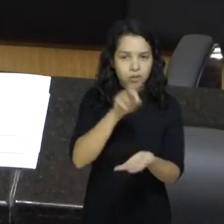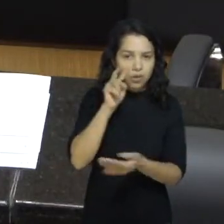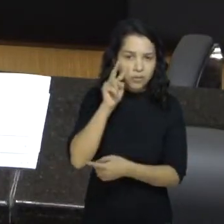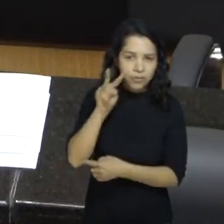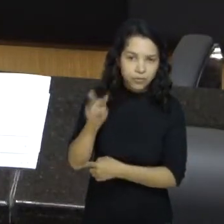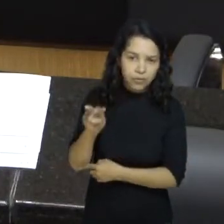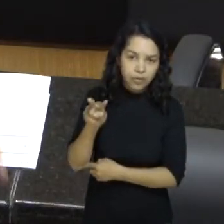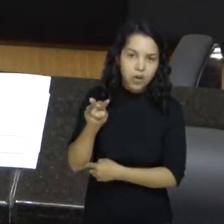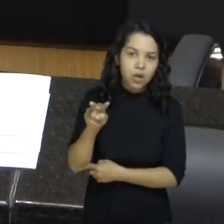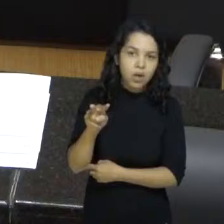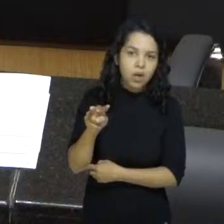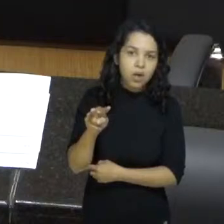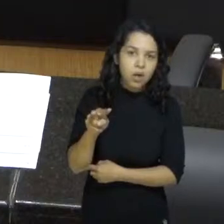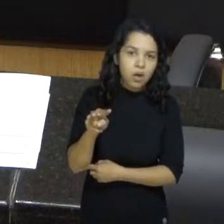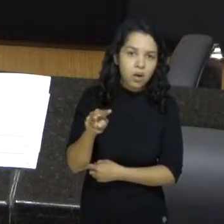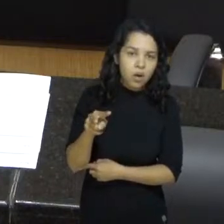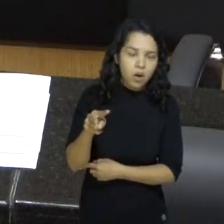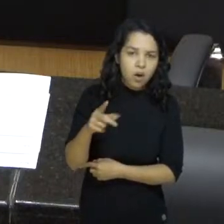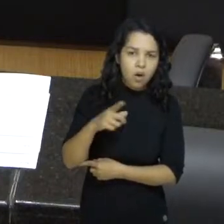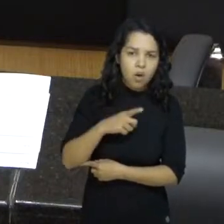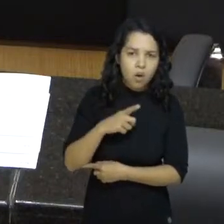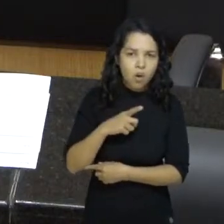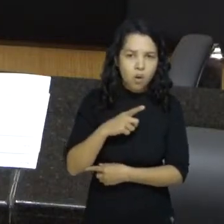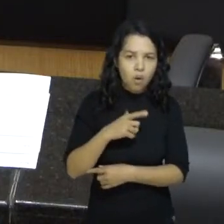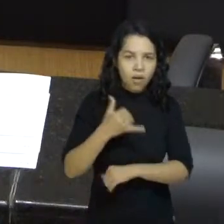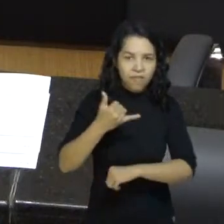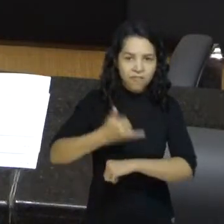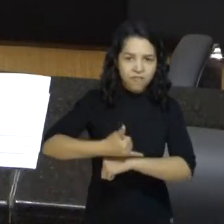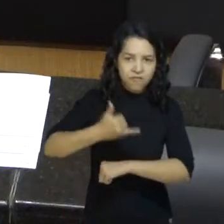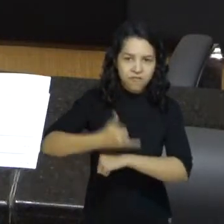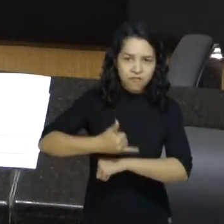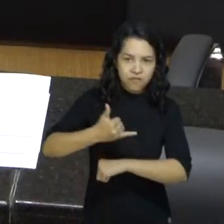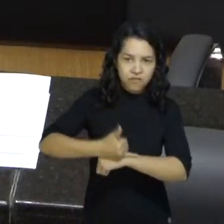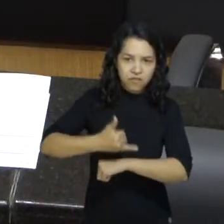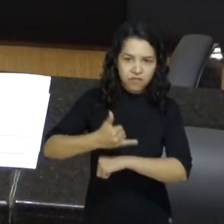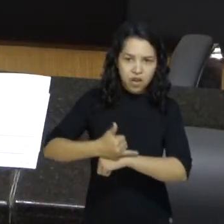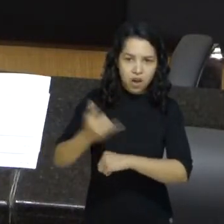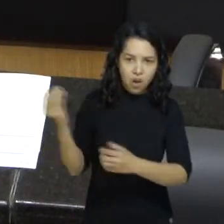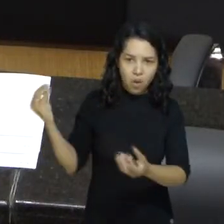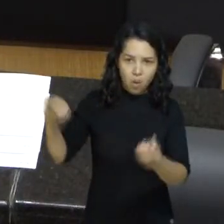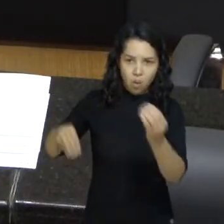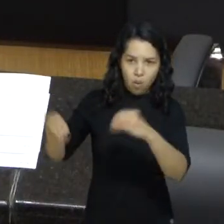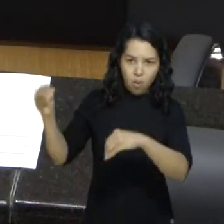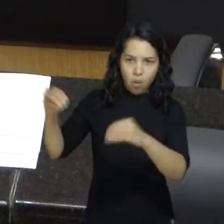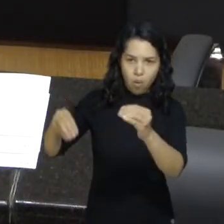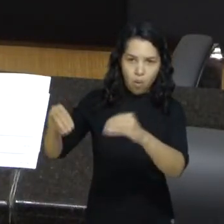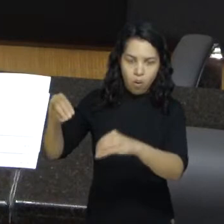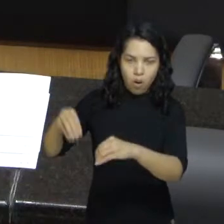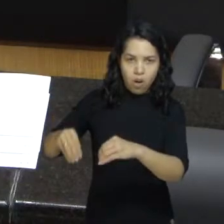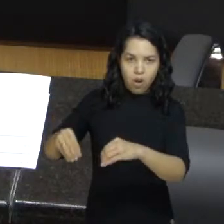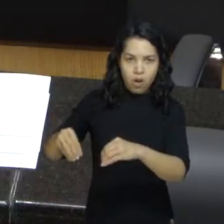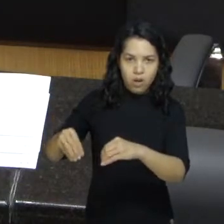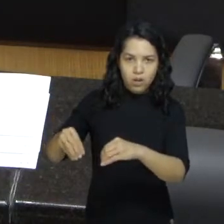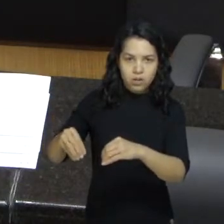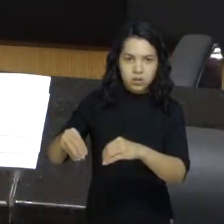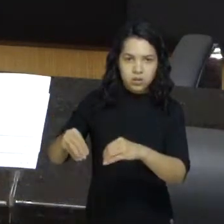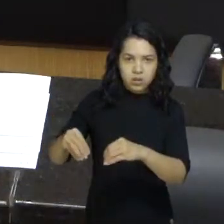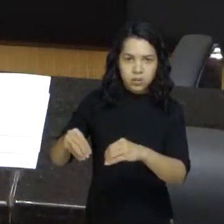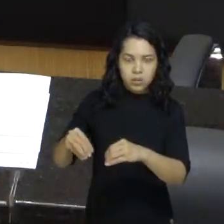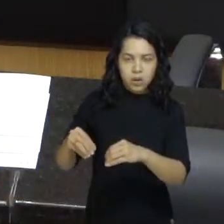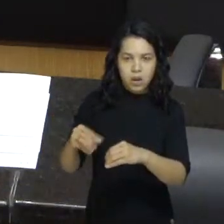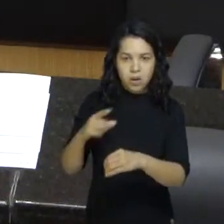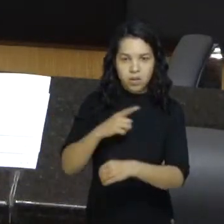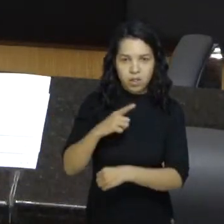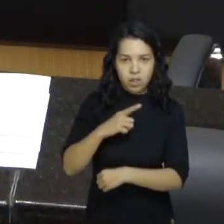por exemplo a quantidade de ferro que foi colocado ali dentro mínimo a quantidade mínima